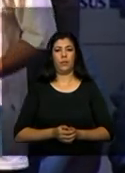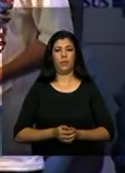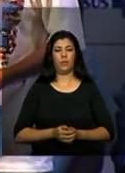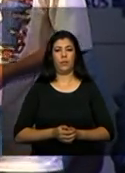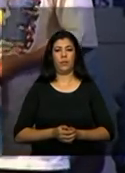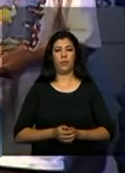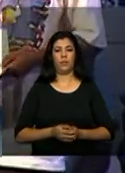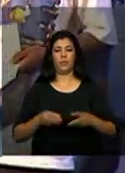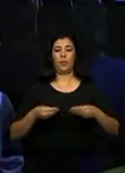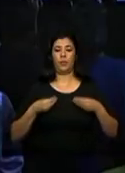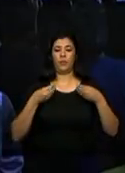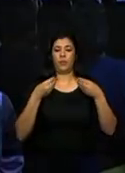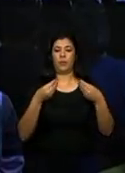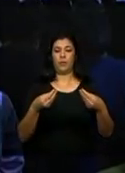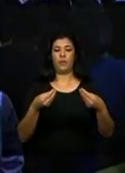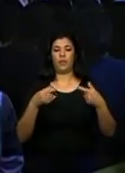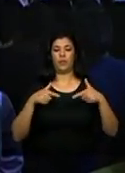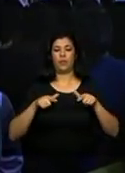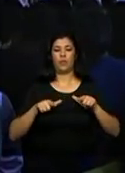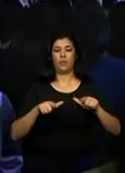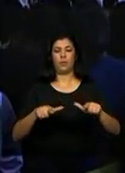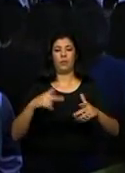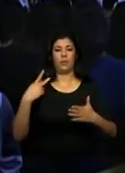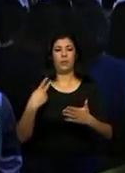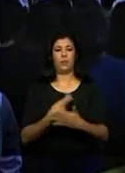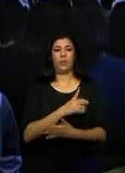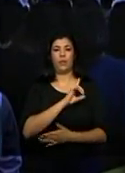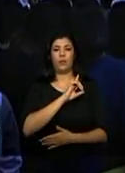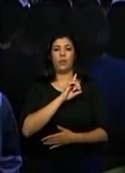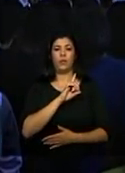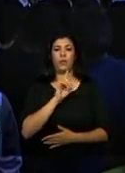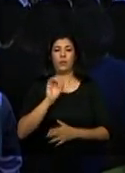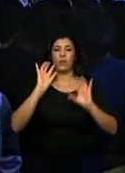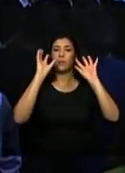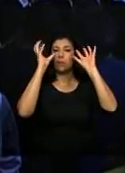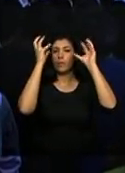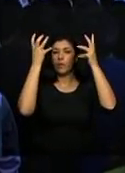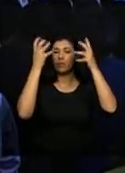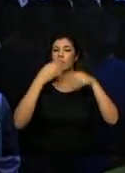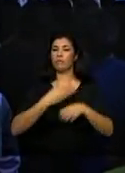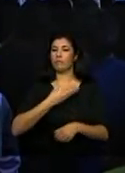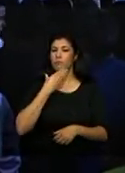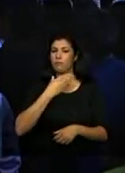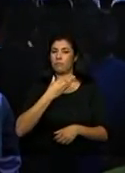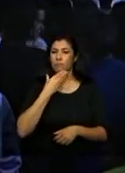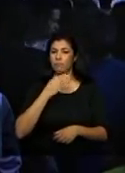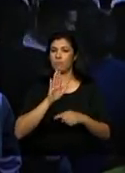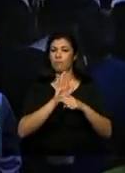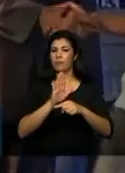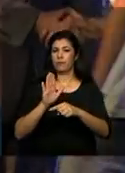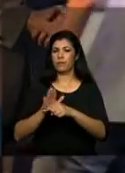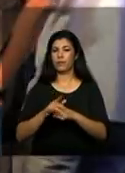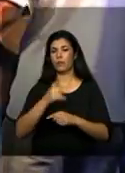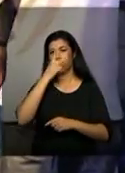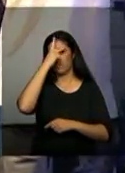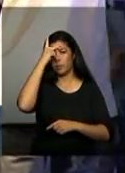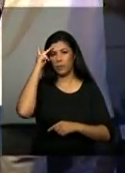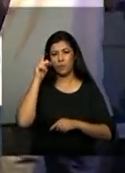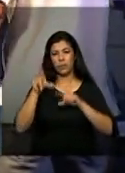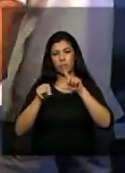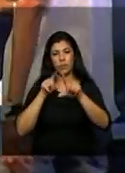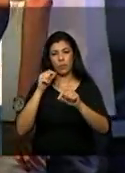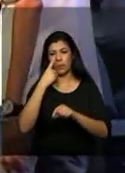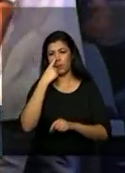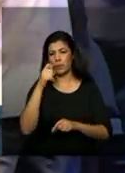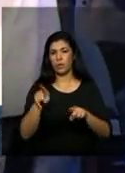A entrega dos certificados ocorre durante o Natal Solidário com os catadores e população de rua,